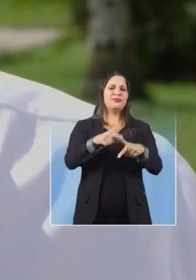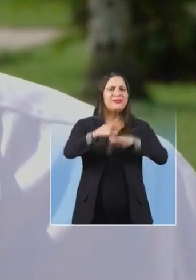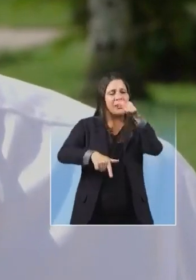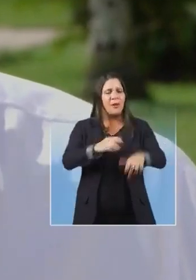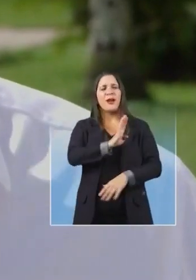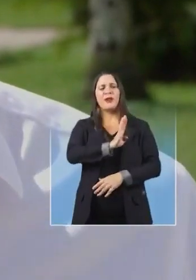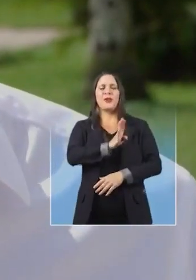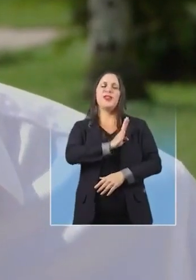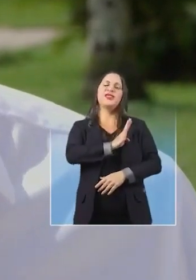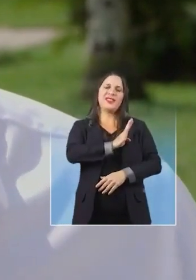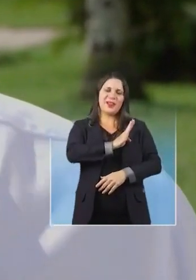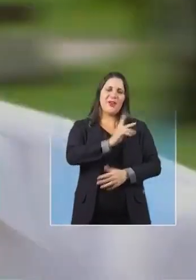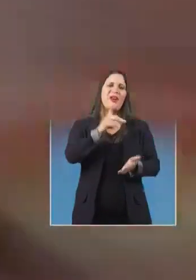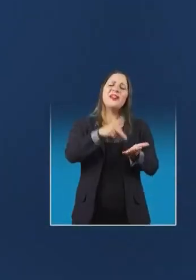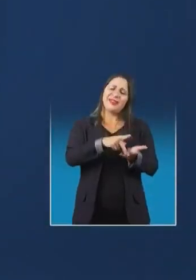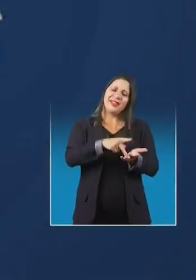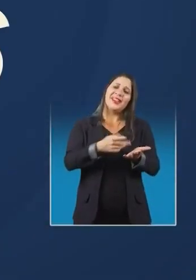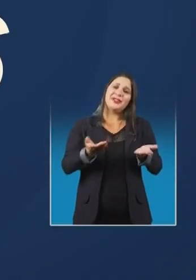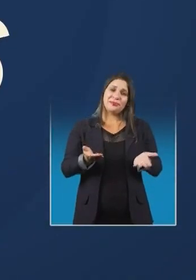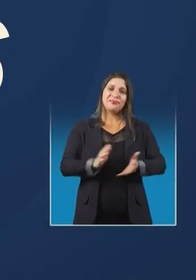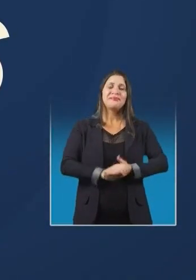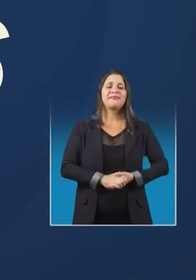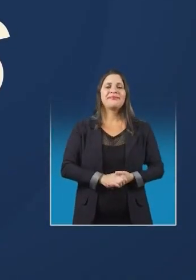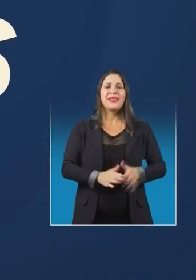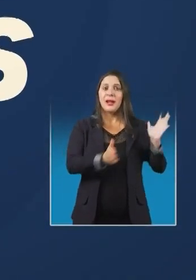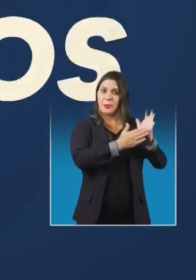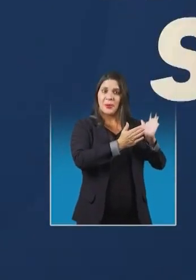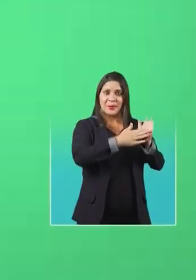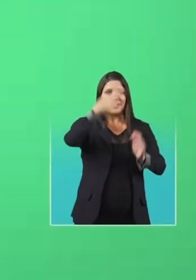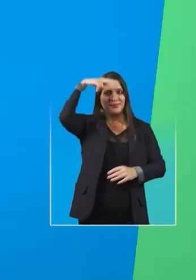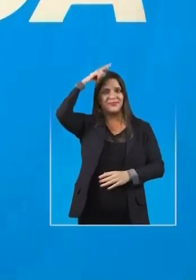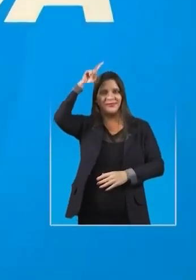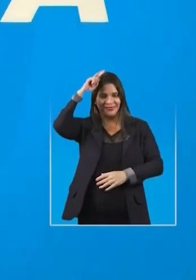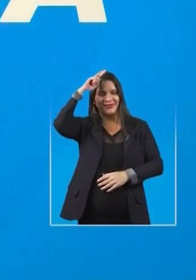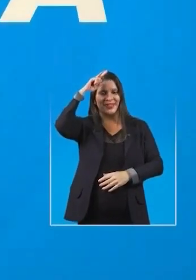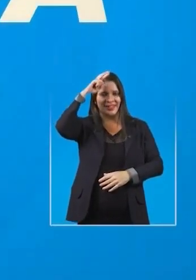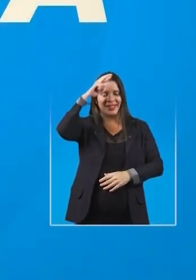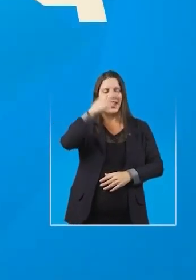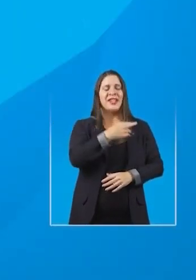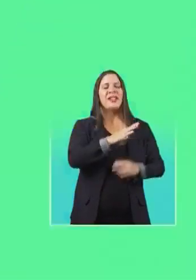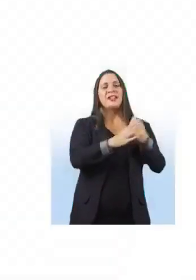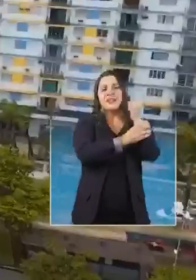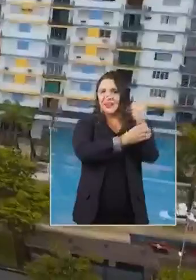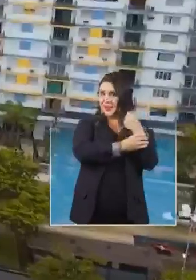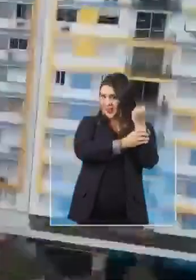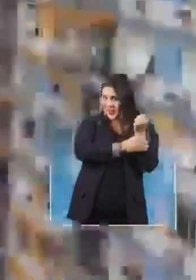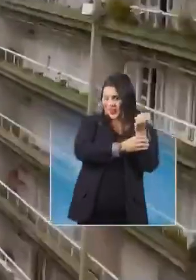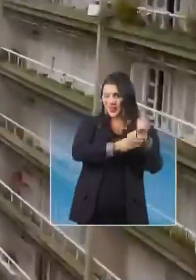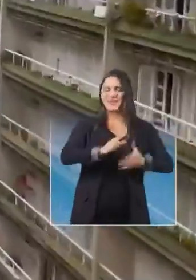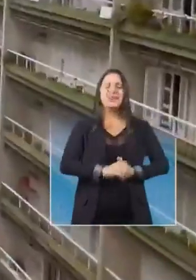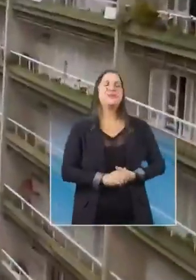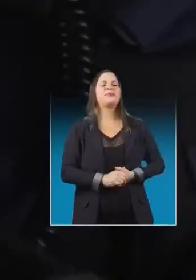o meu coração, é a verdade. Propostas de Rogério Santos para a segurança.